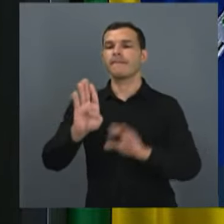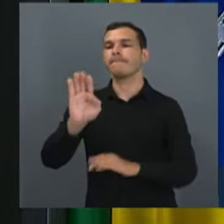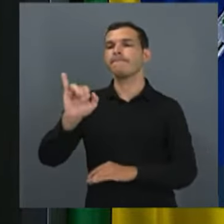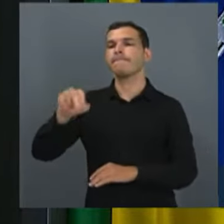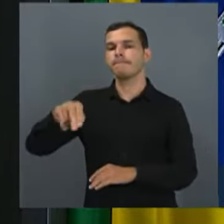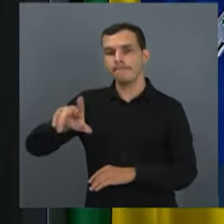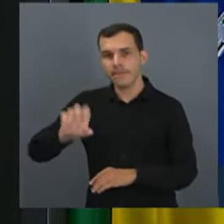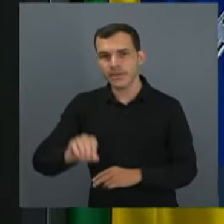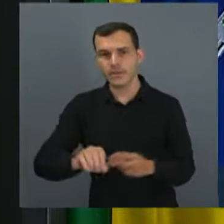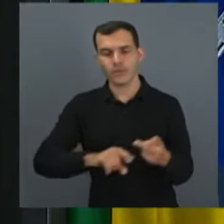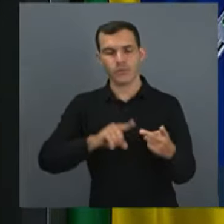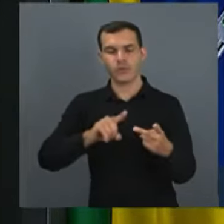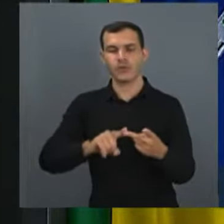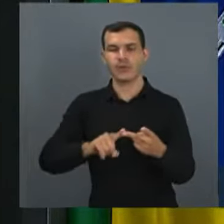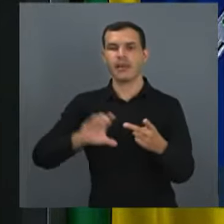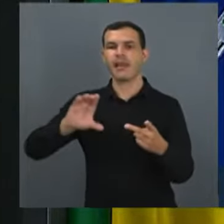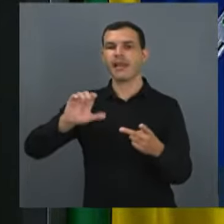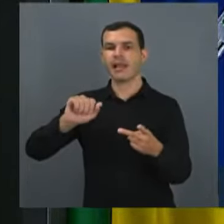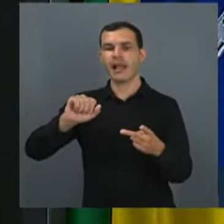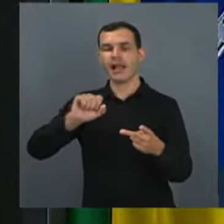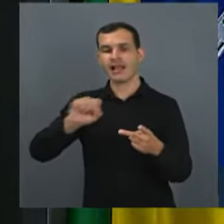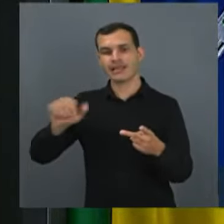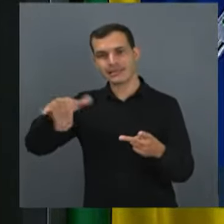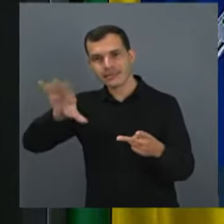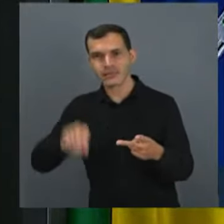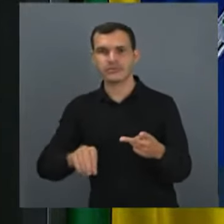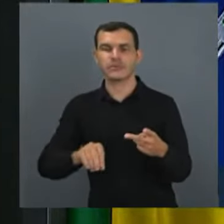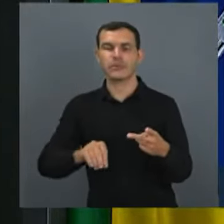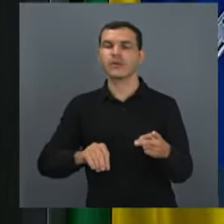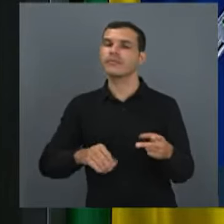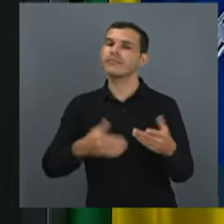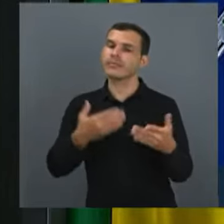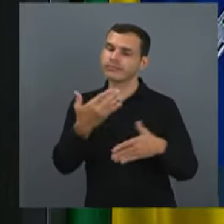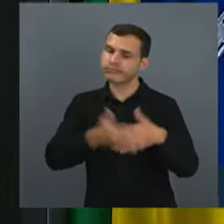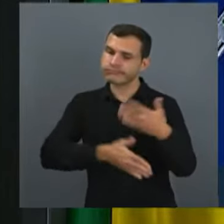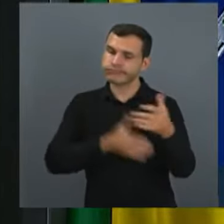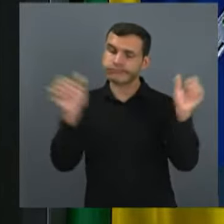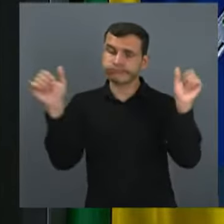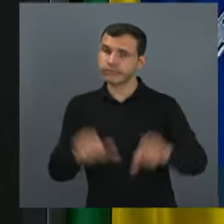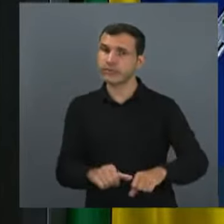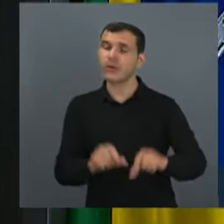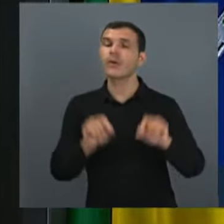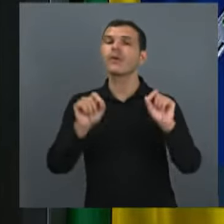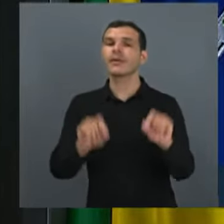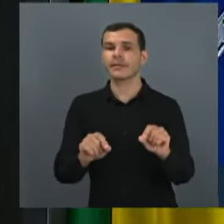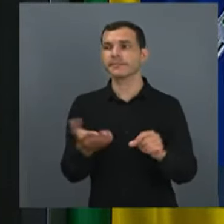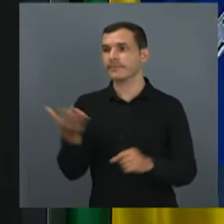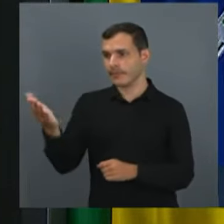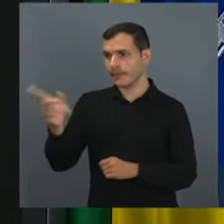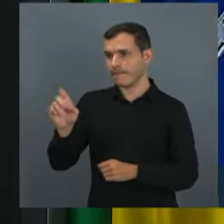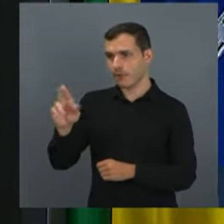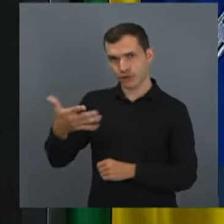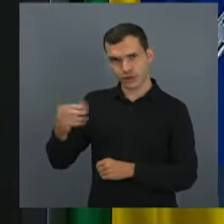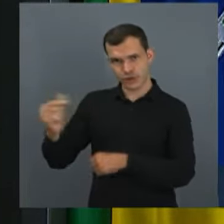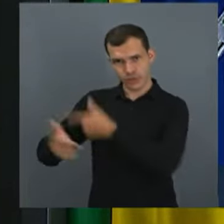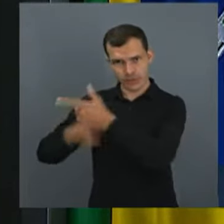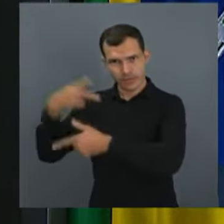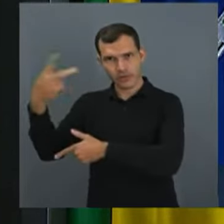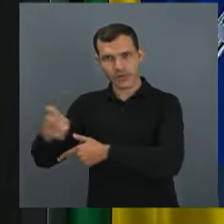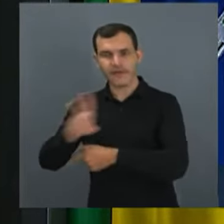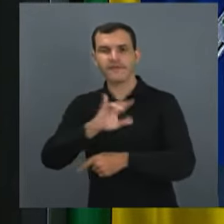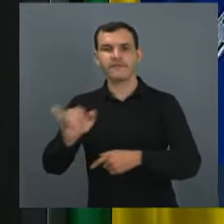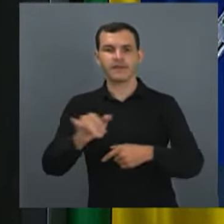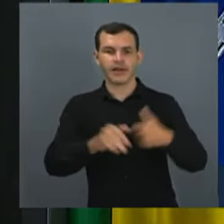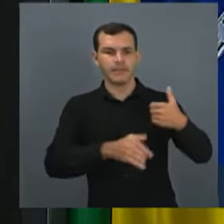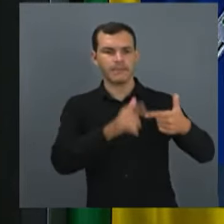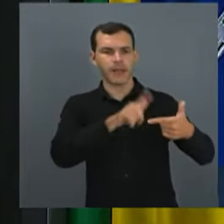além da queda, o coice, como a gente diz no Nordeste. O senador Carlos Portinho vai mitigar os efeitos com esse trabalho dele. Mas